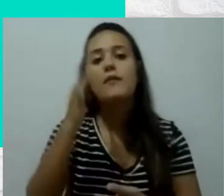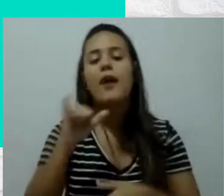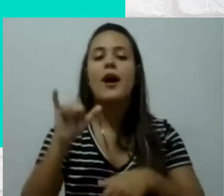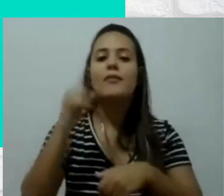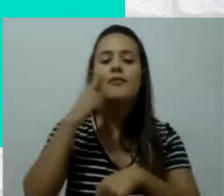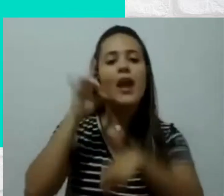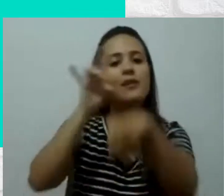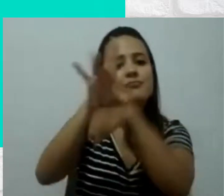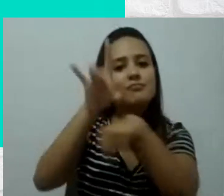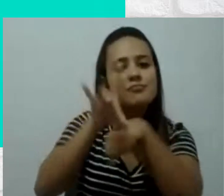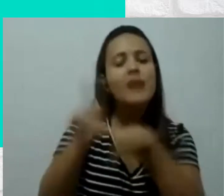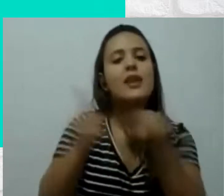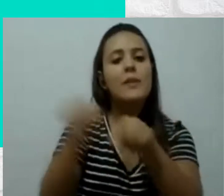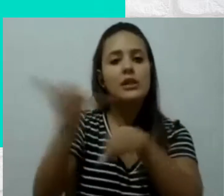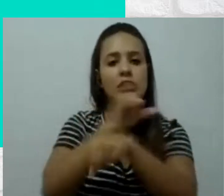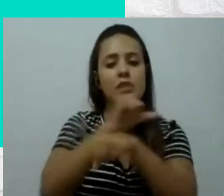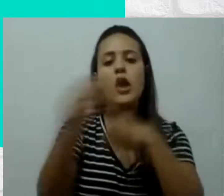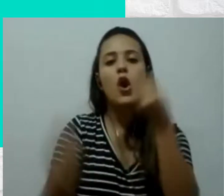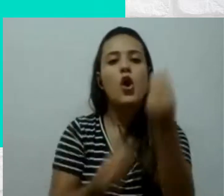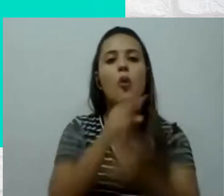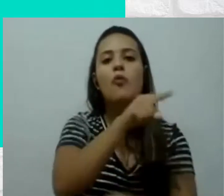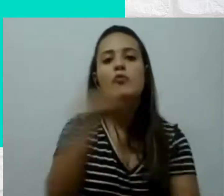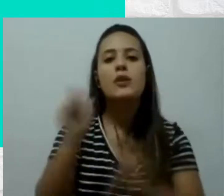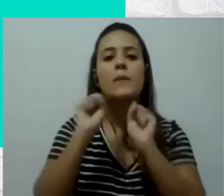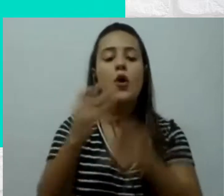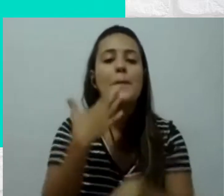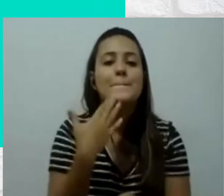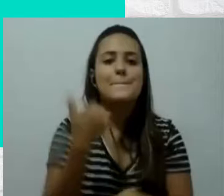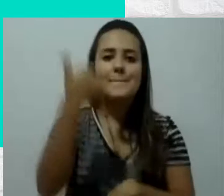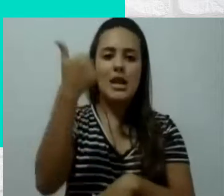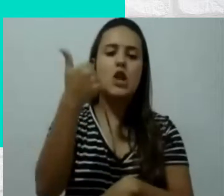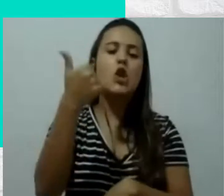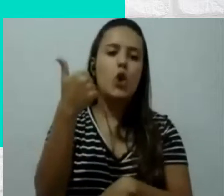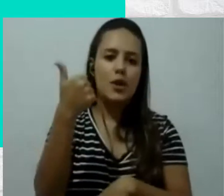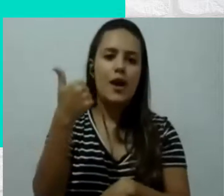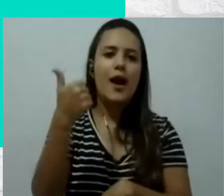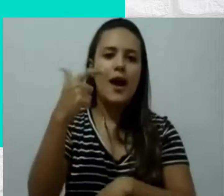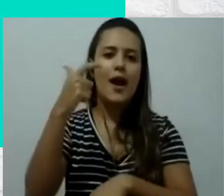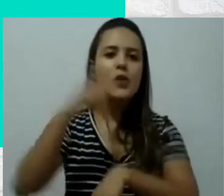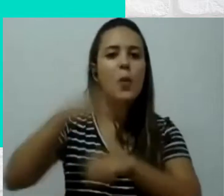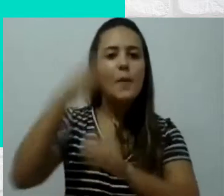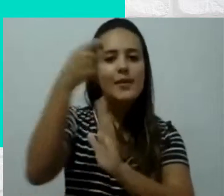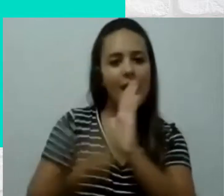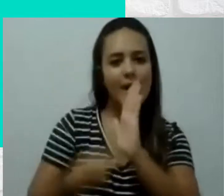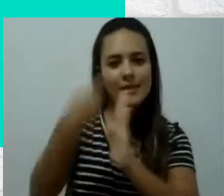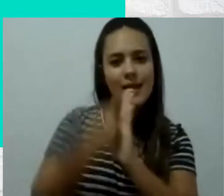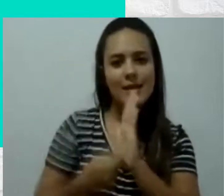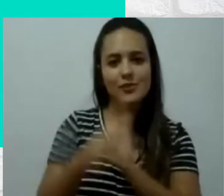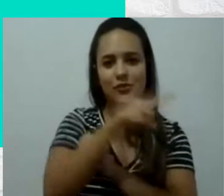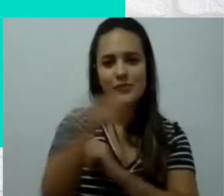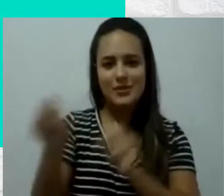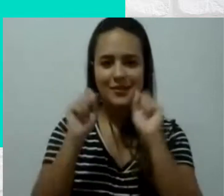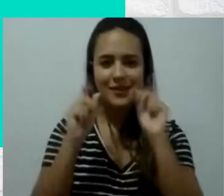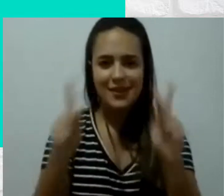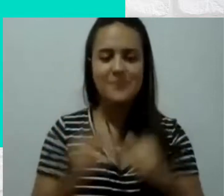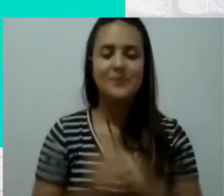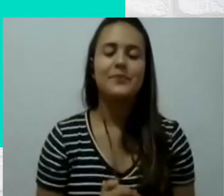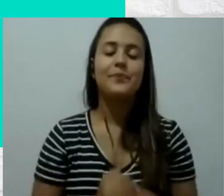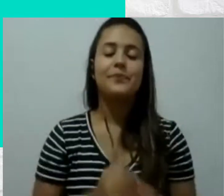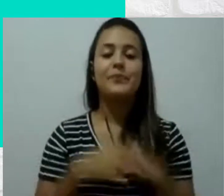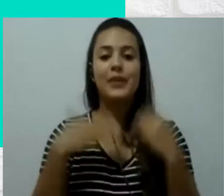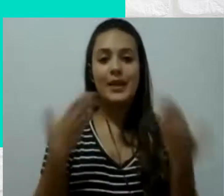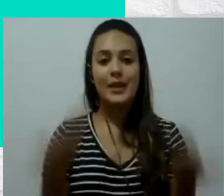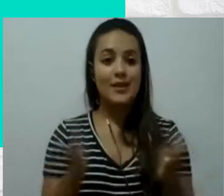ter, avaliar algumas dicas e estratégias de como é que vocês vão poder melhorar nessas redações de vocês,